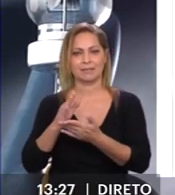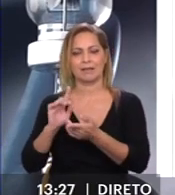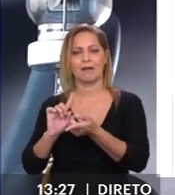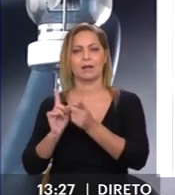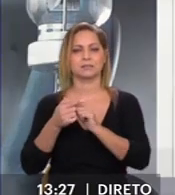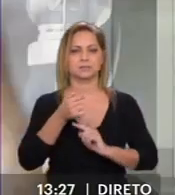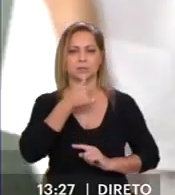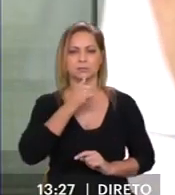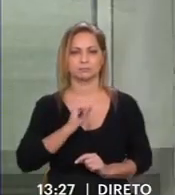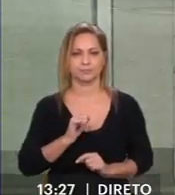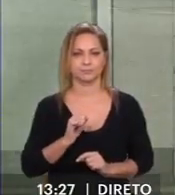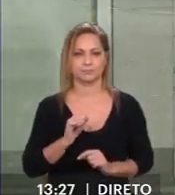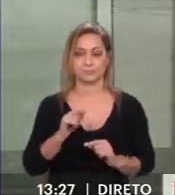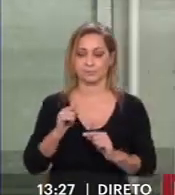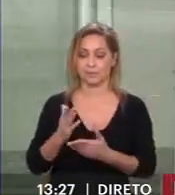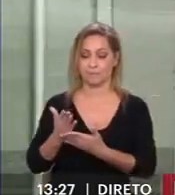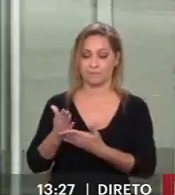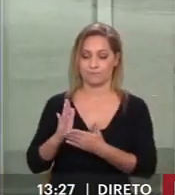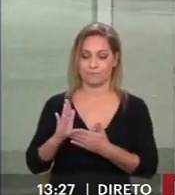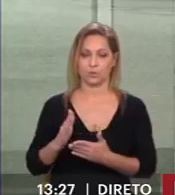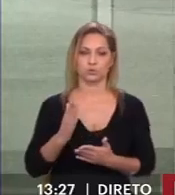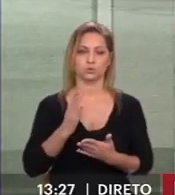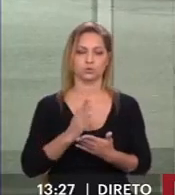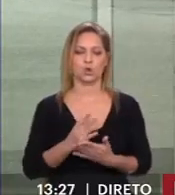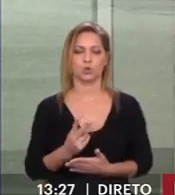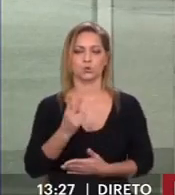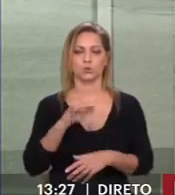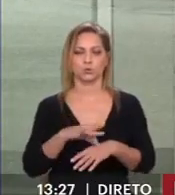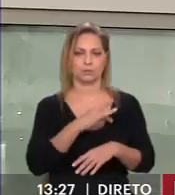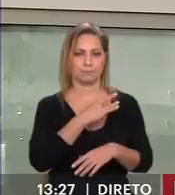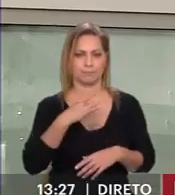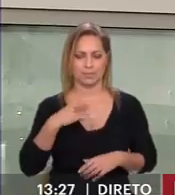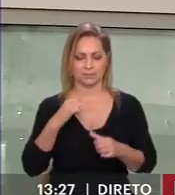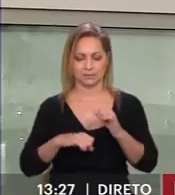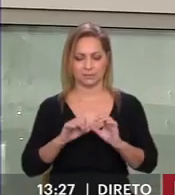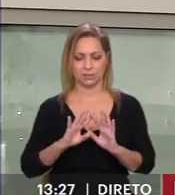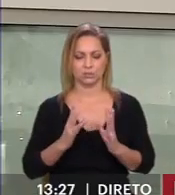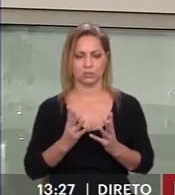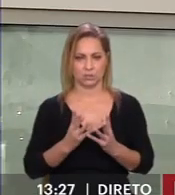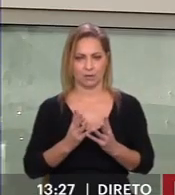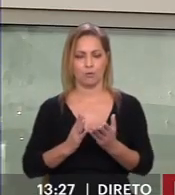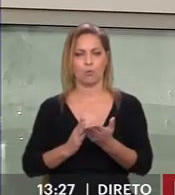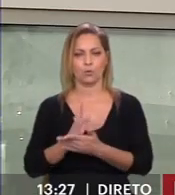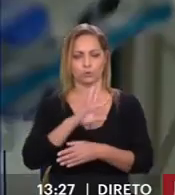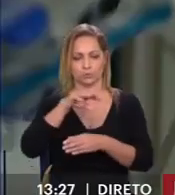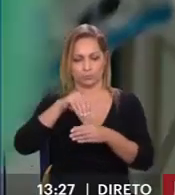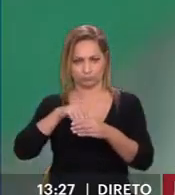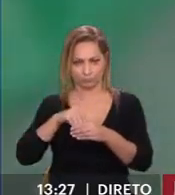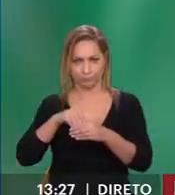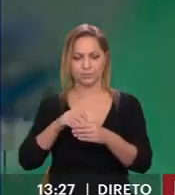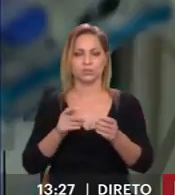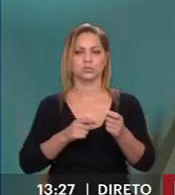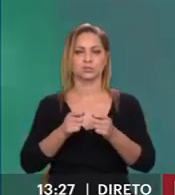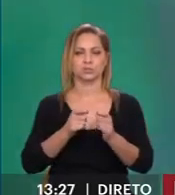alterações. Feita a exclusão de partes, apenas dois médicos de cirurgia geral continuam no sistema integrado de gestão